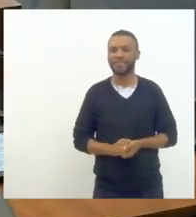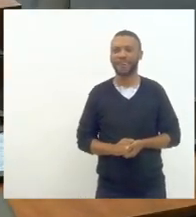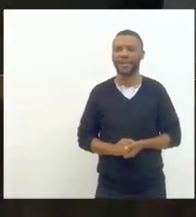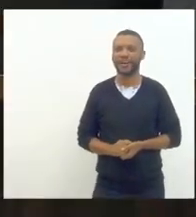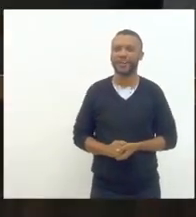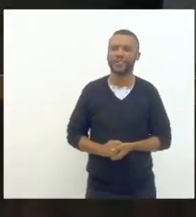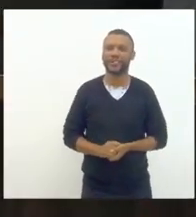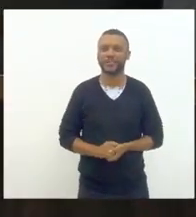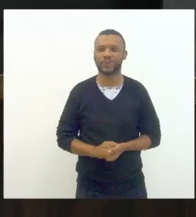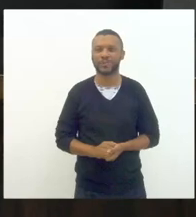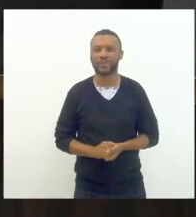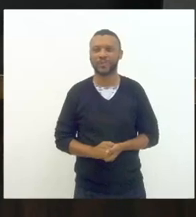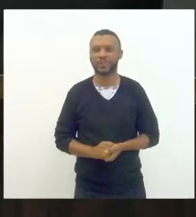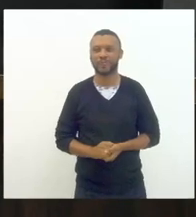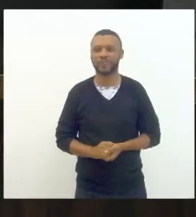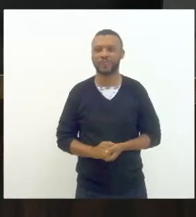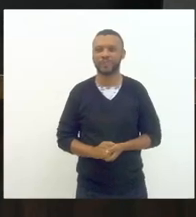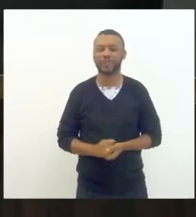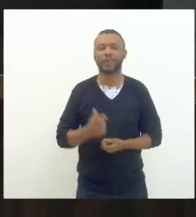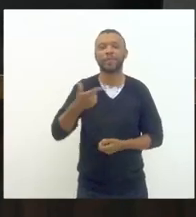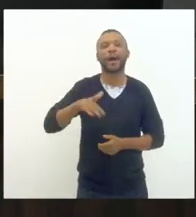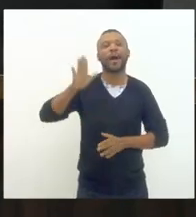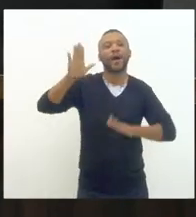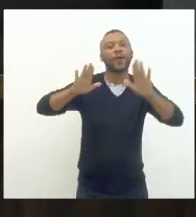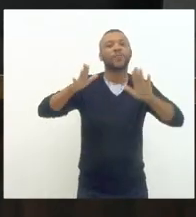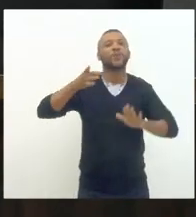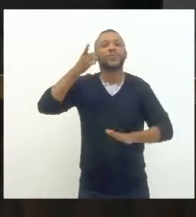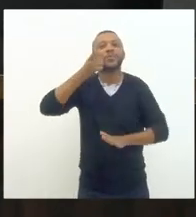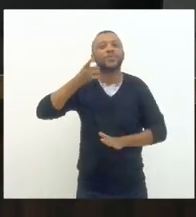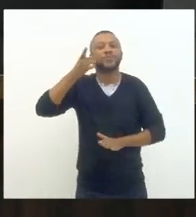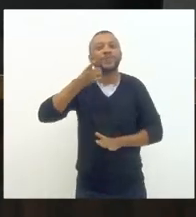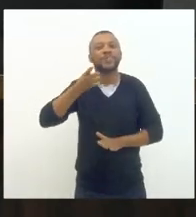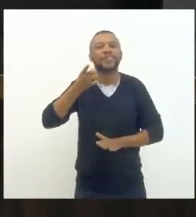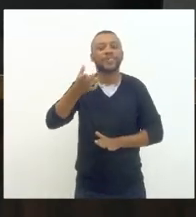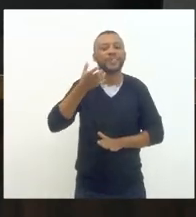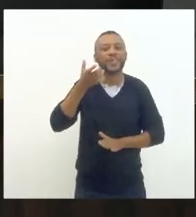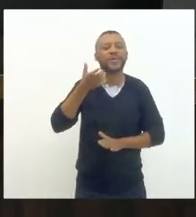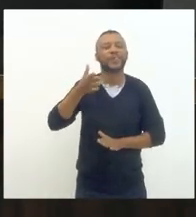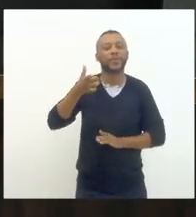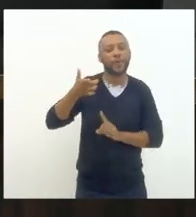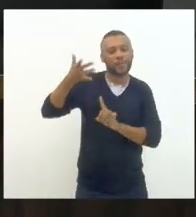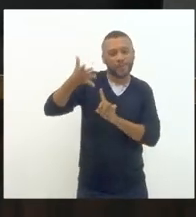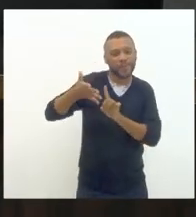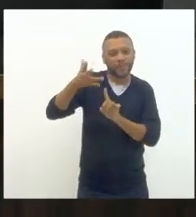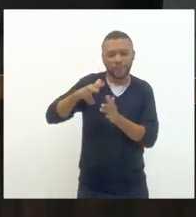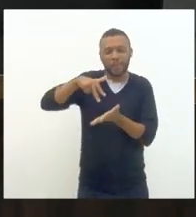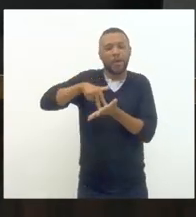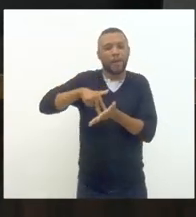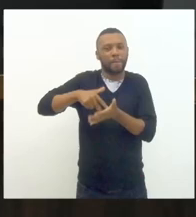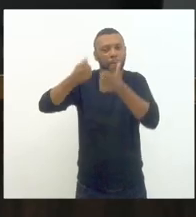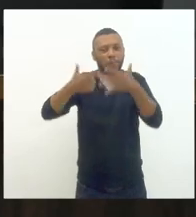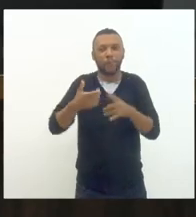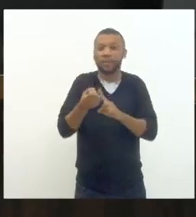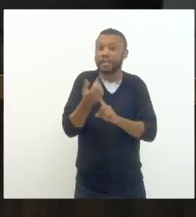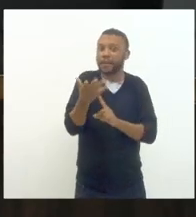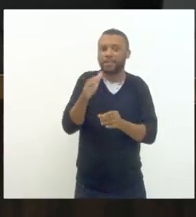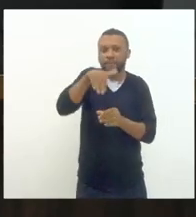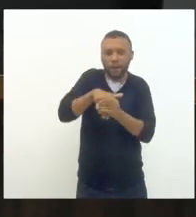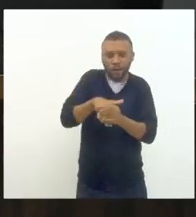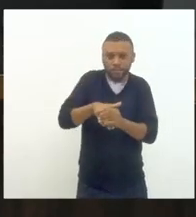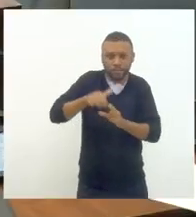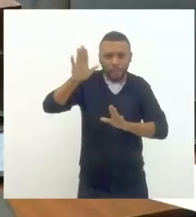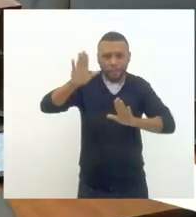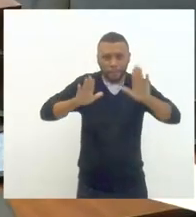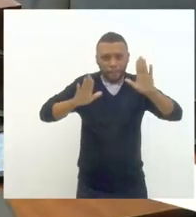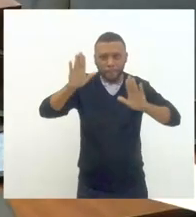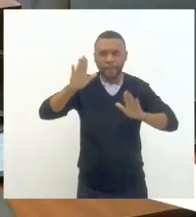É, mais algum deputado ou deputada que queira fazer uso da palavra para declarar voto?